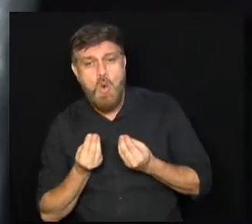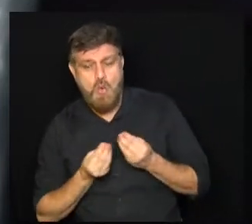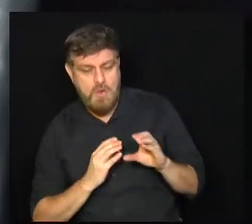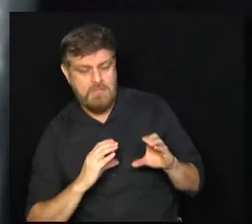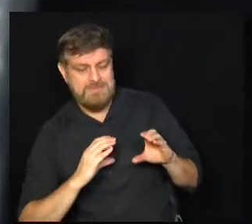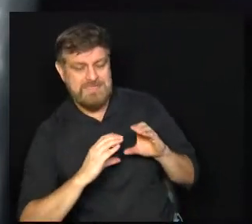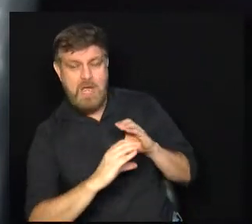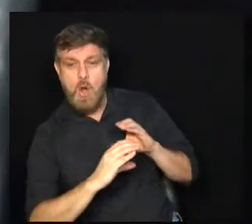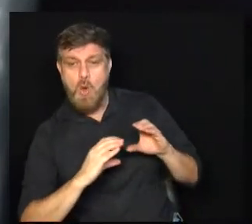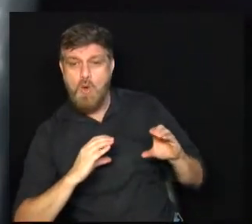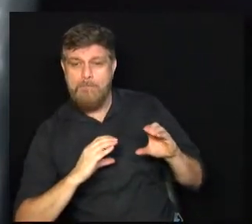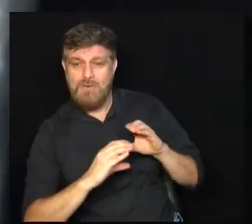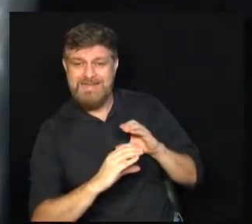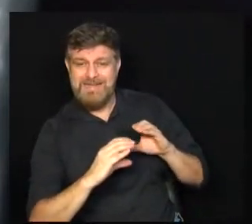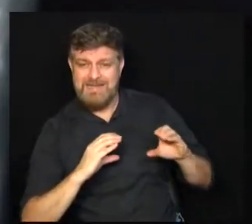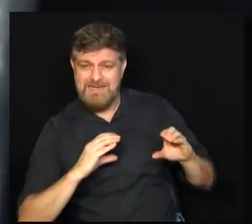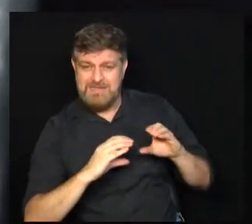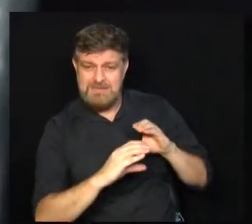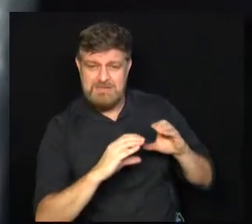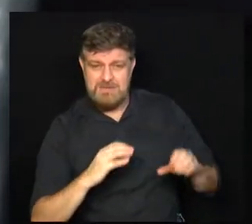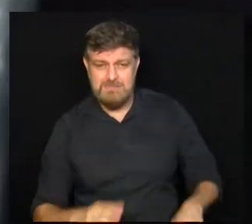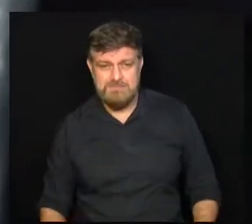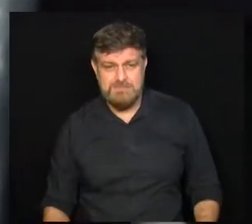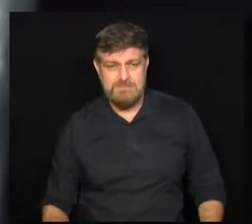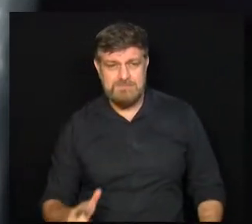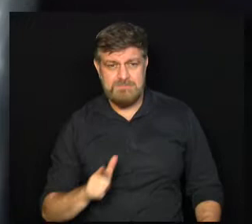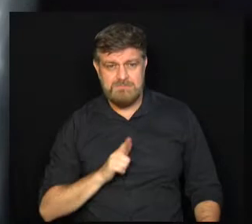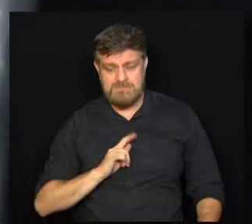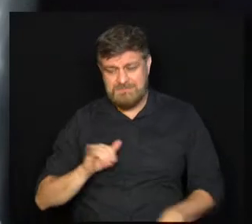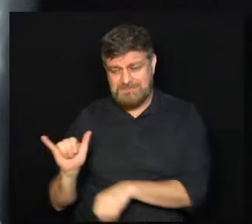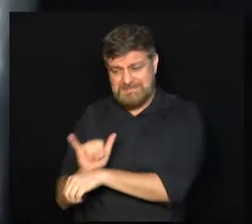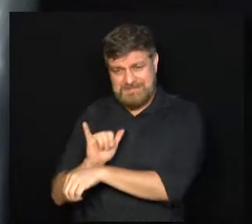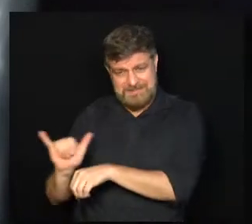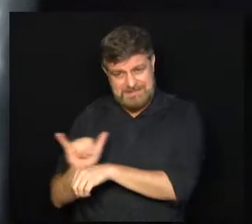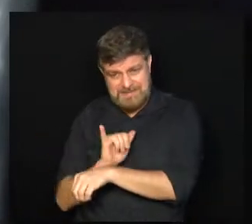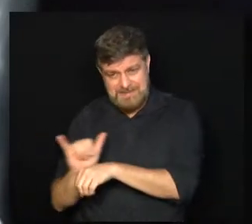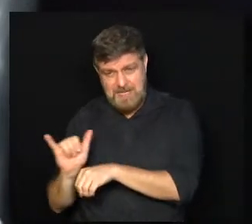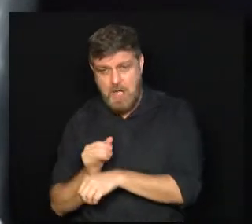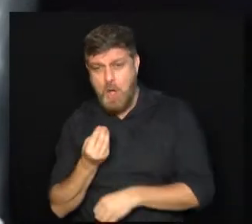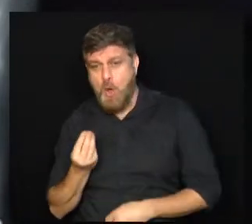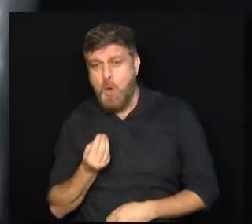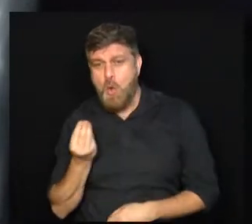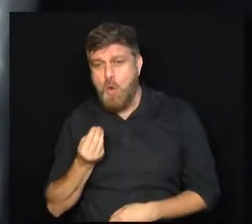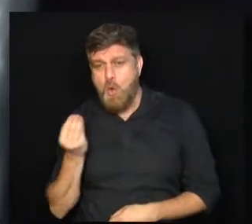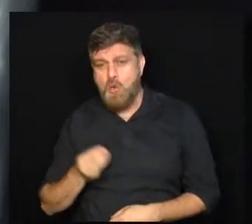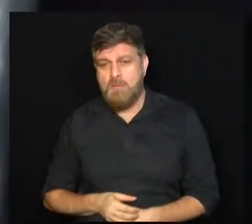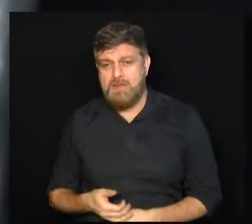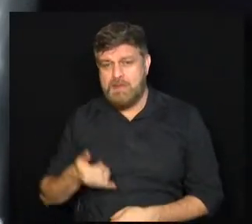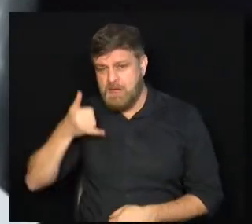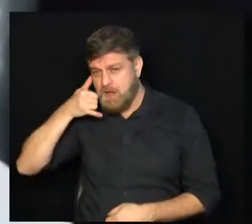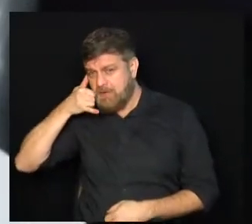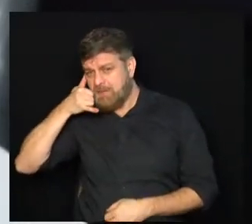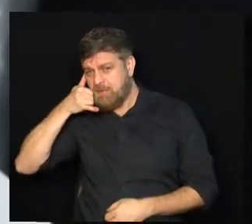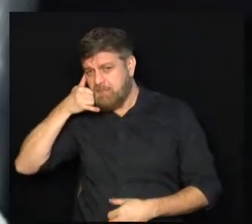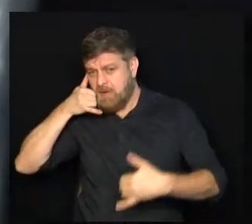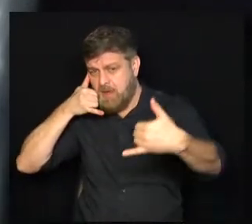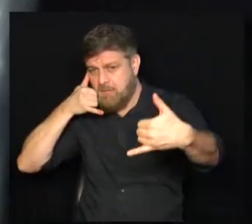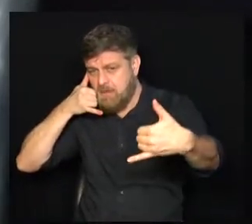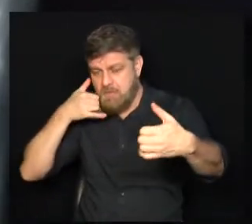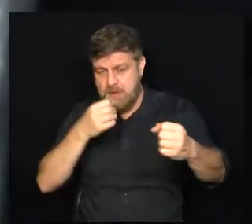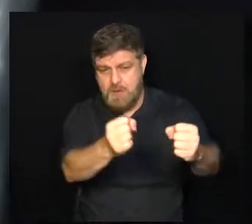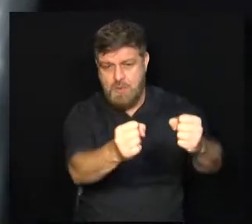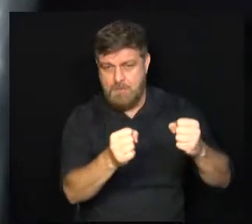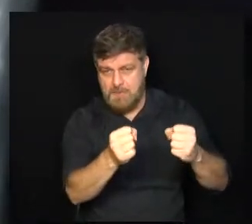comunicar, do gerenciamento de recursos, como um comissário fala com o comandante fala com o comissário, todos